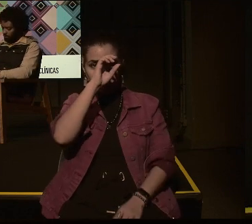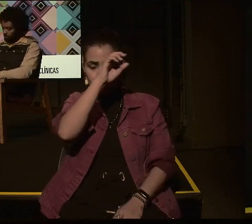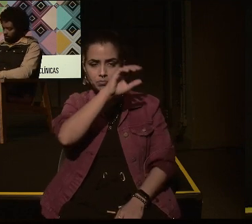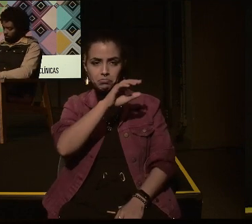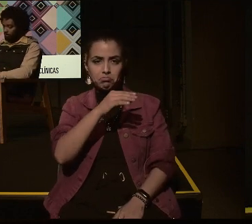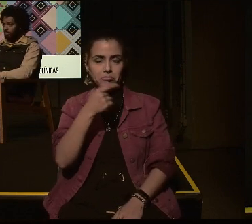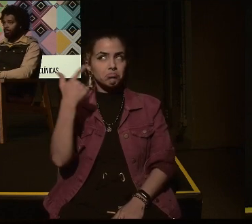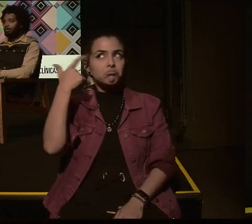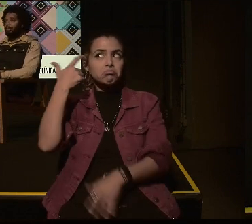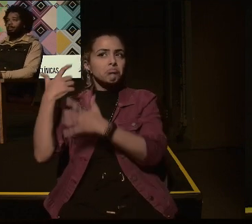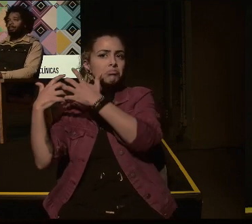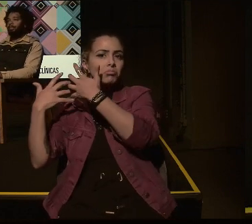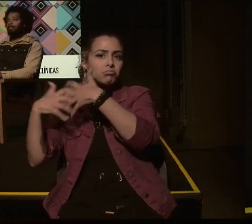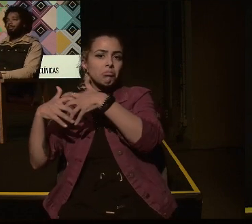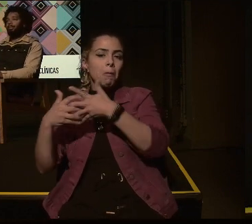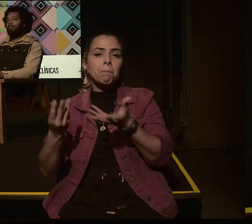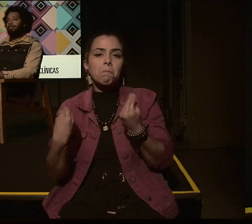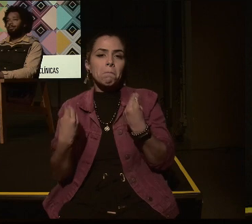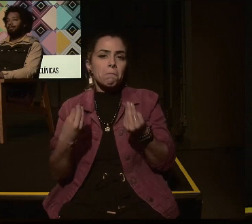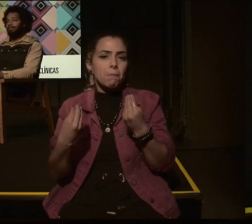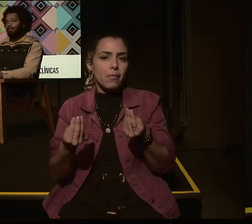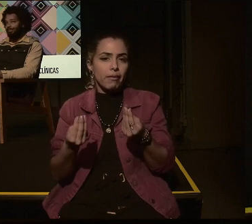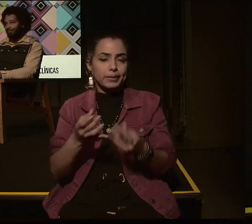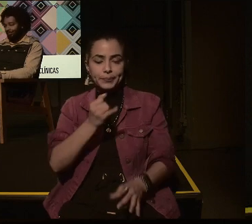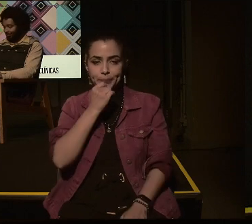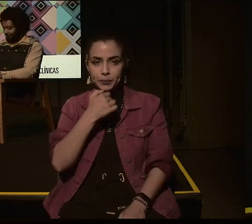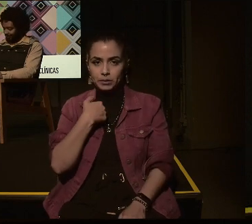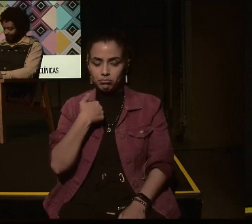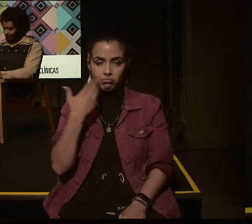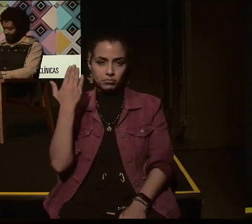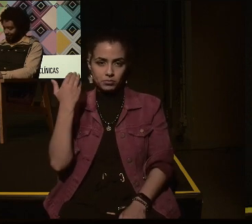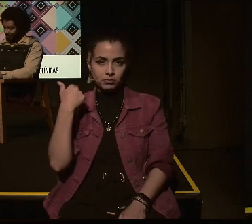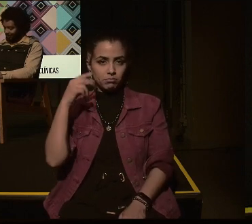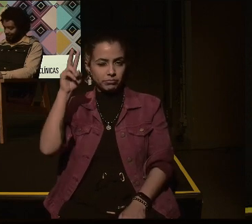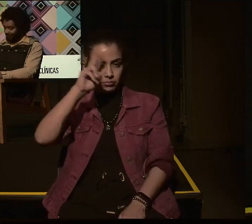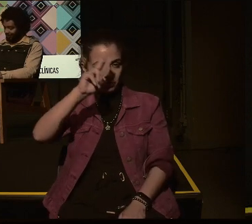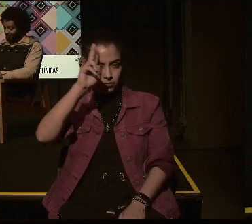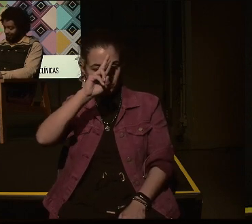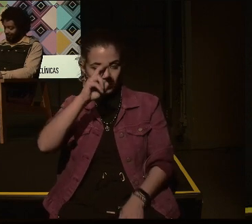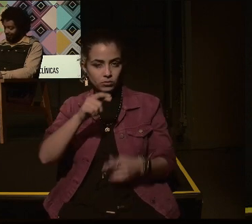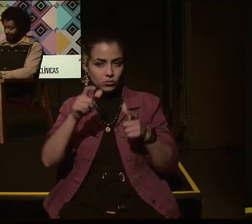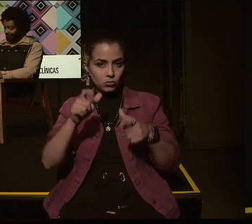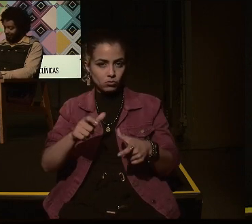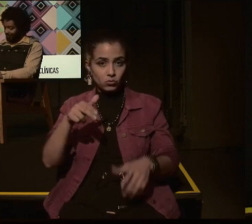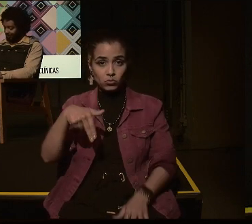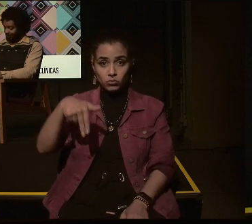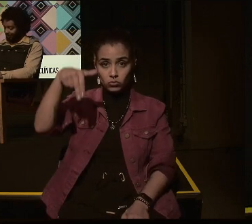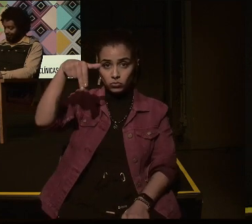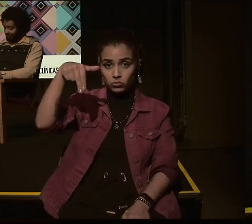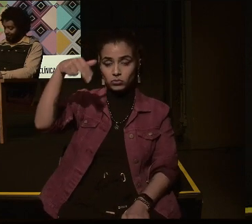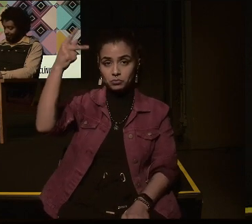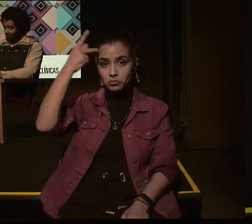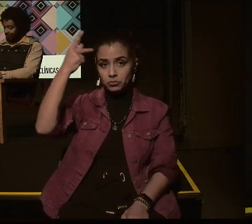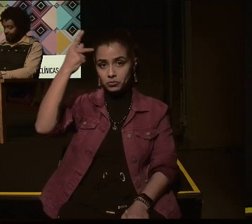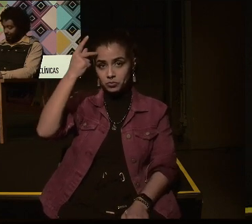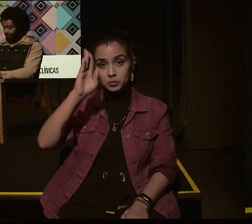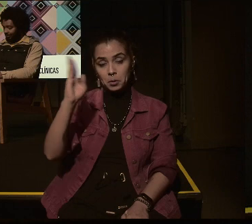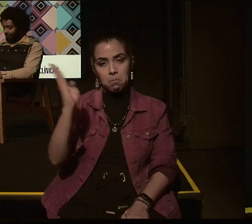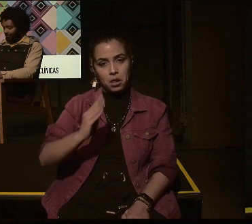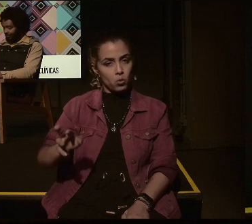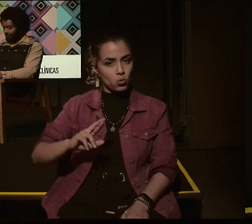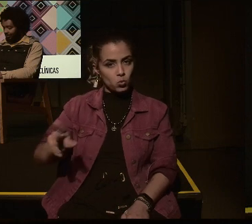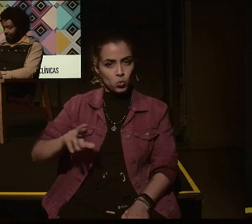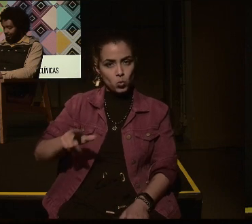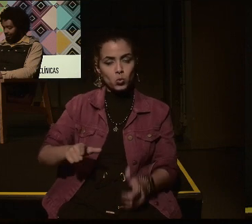Para que isso? Eu sempre lembro de uma escola na zona norte de São Paulo, não na Brasilândia, mas essa